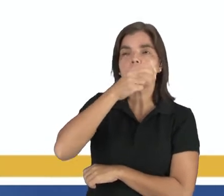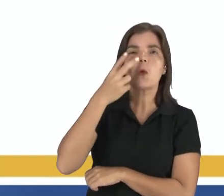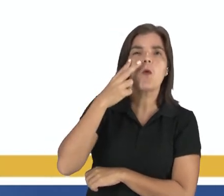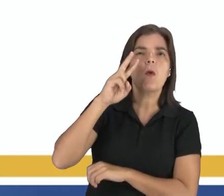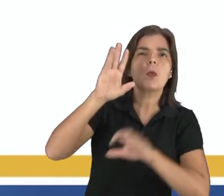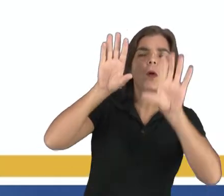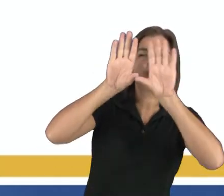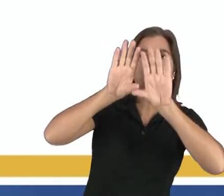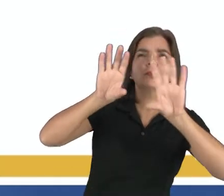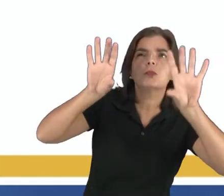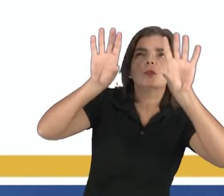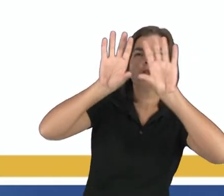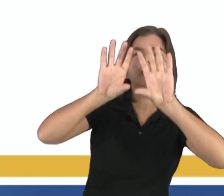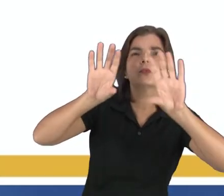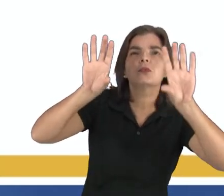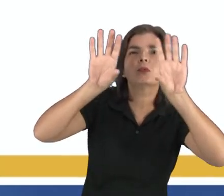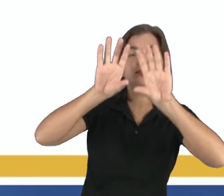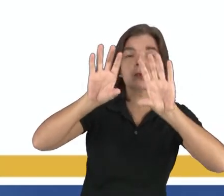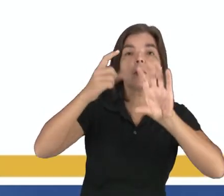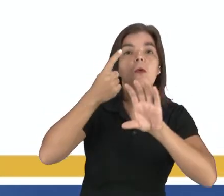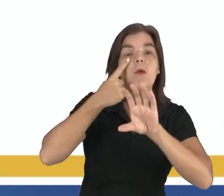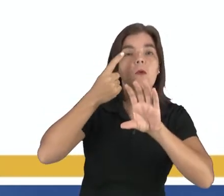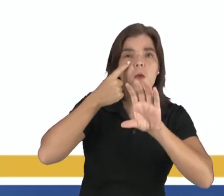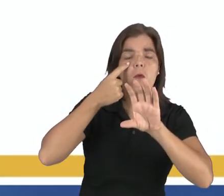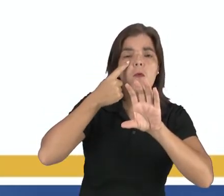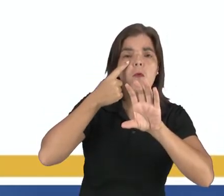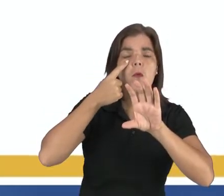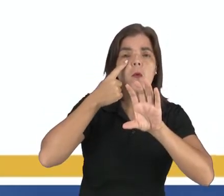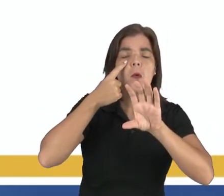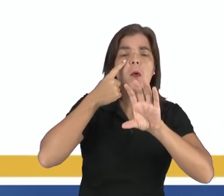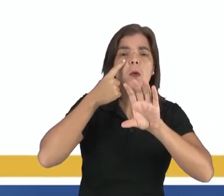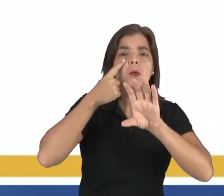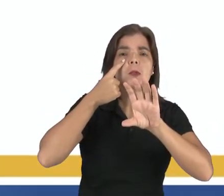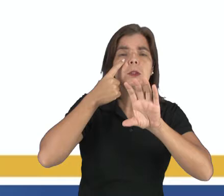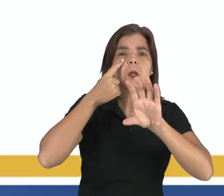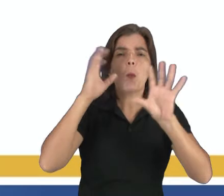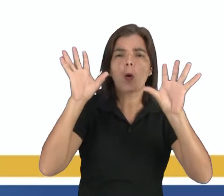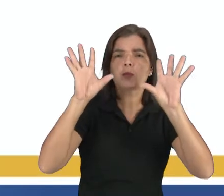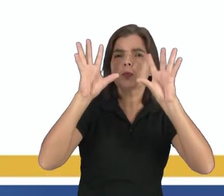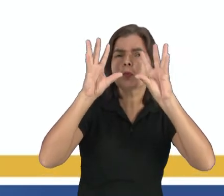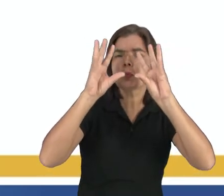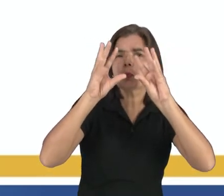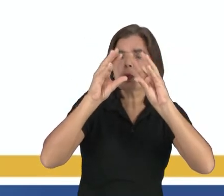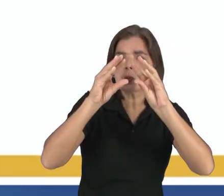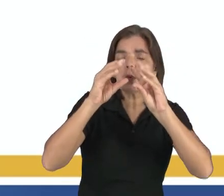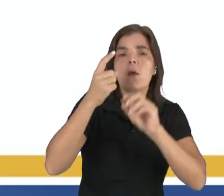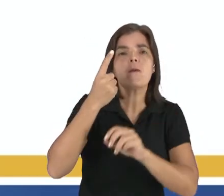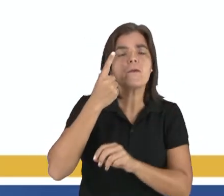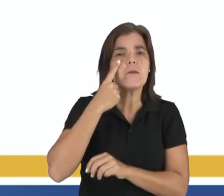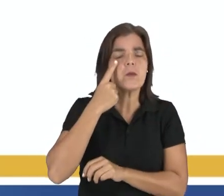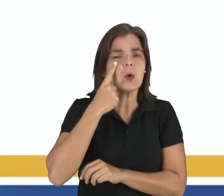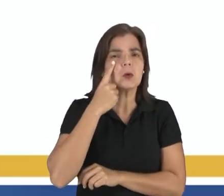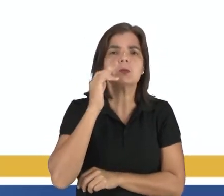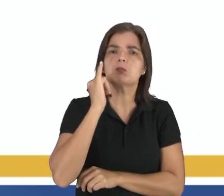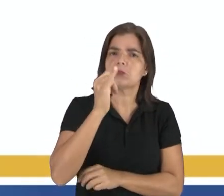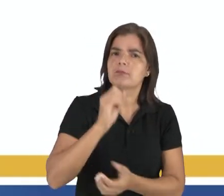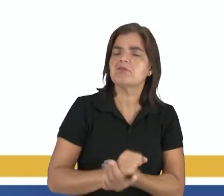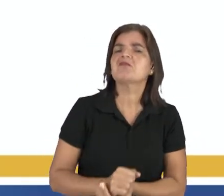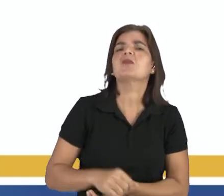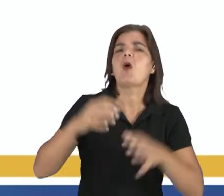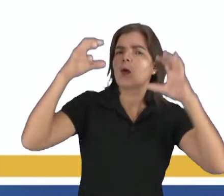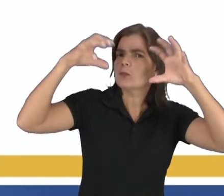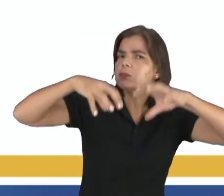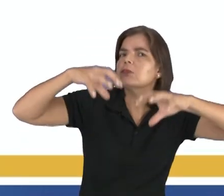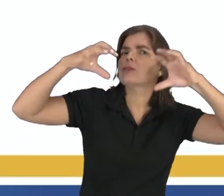olhavam o tempo, né, e viam as nuvens, o tempo mais fechado, viam que estava nublado e diziam,